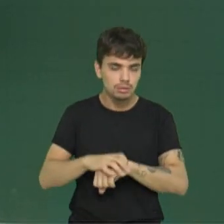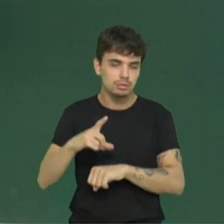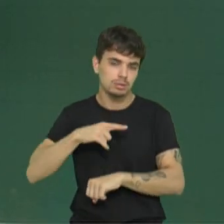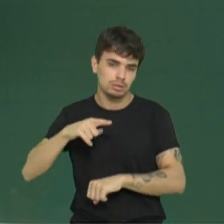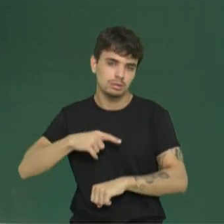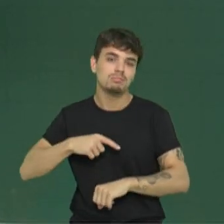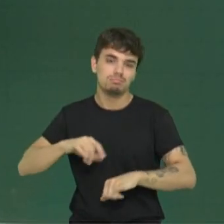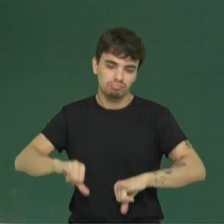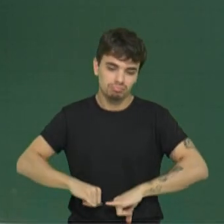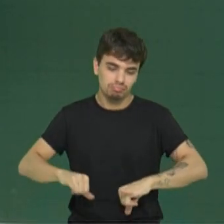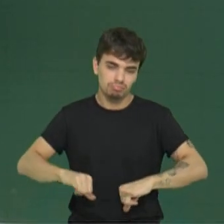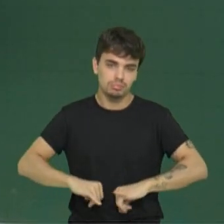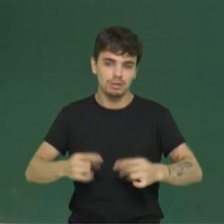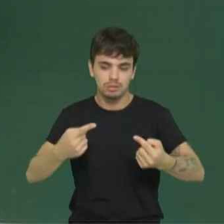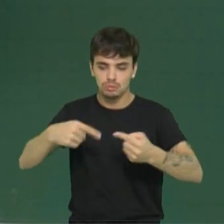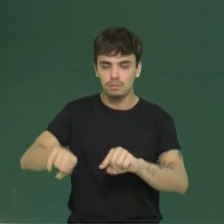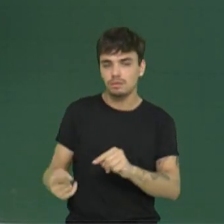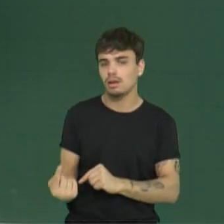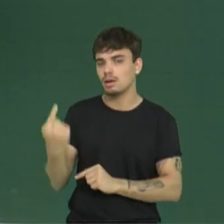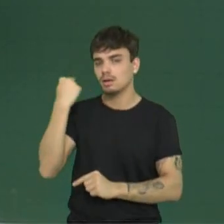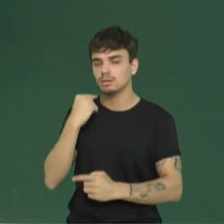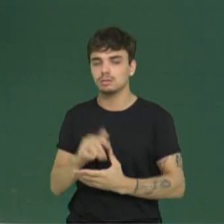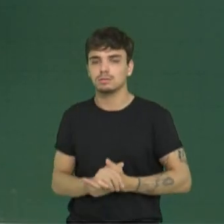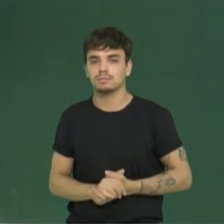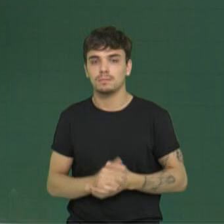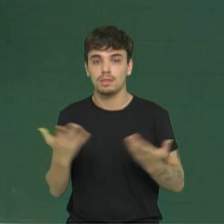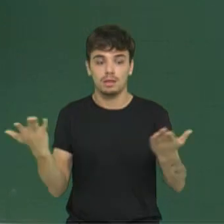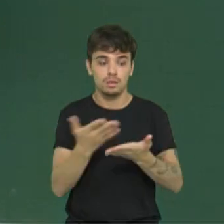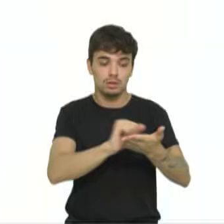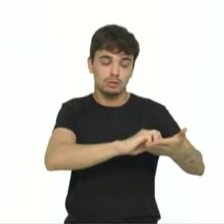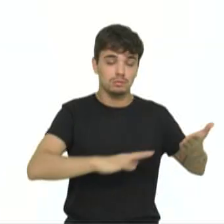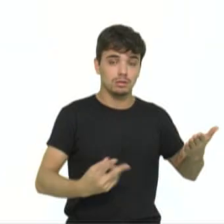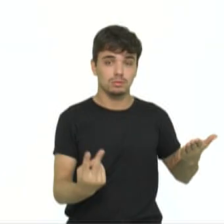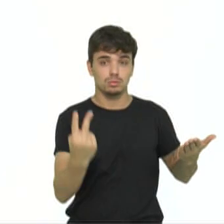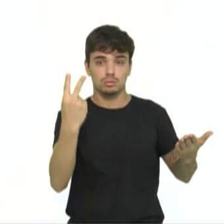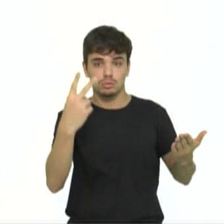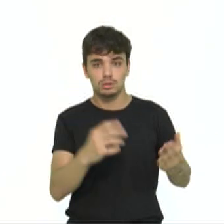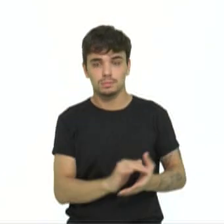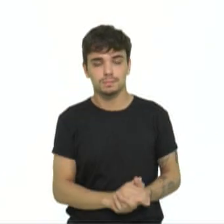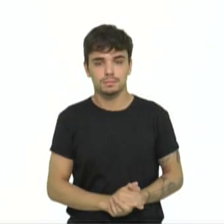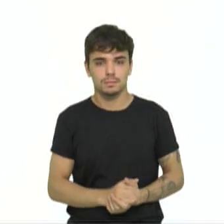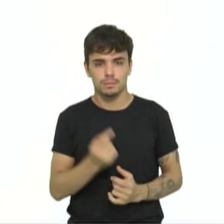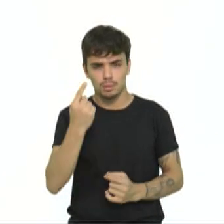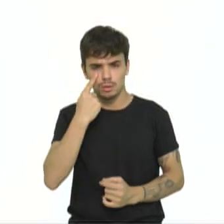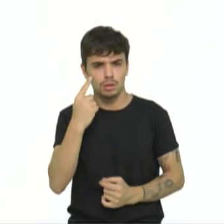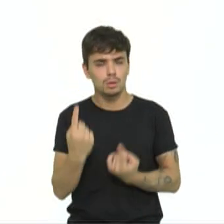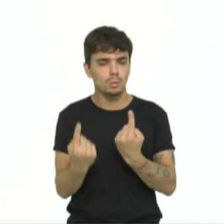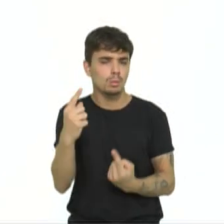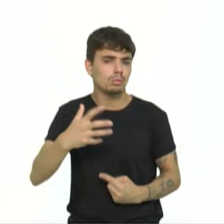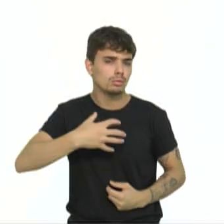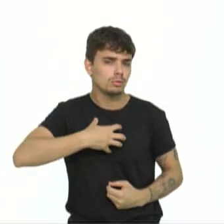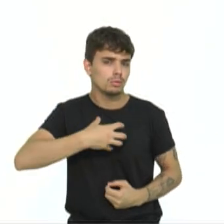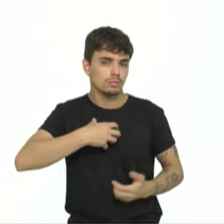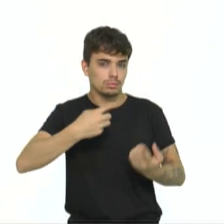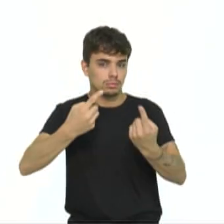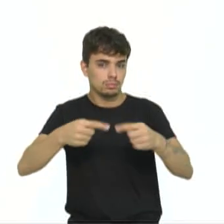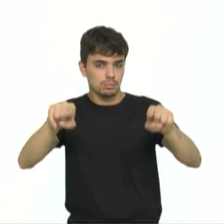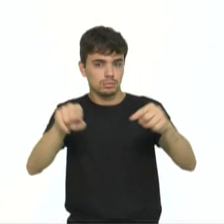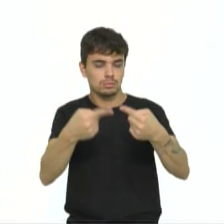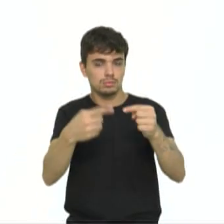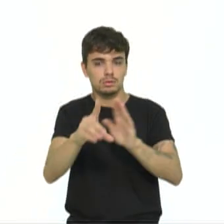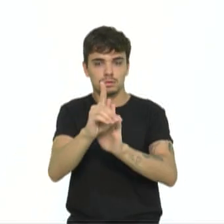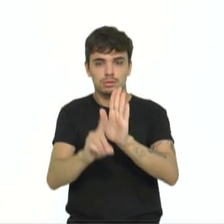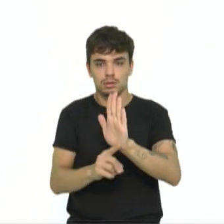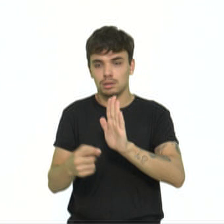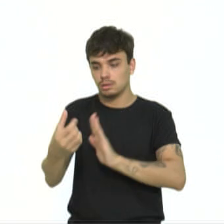sofriam naquela época. Exercício 2. Que ritmo musical da década de